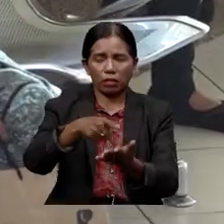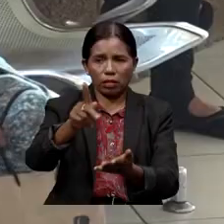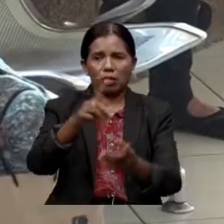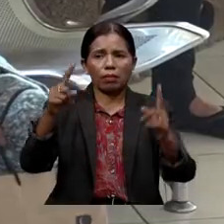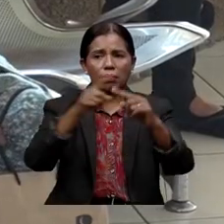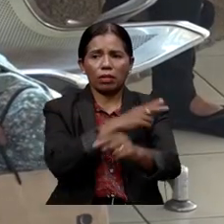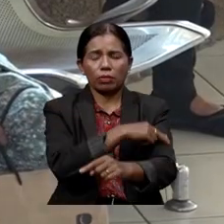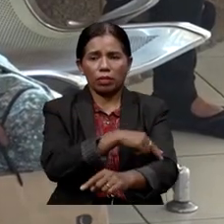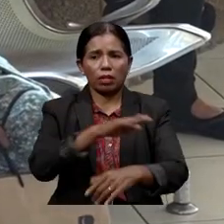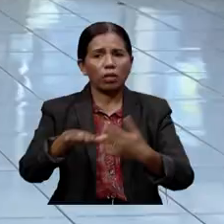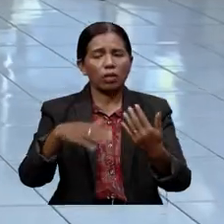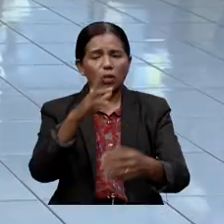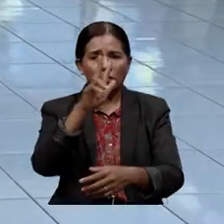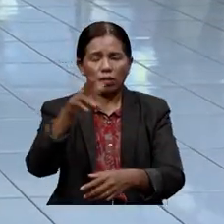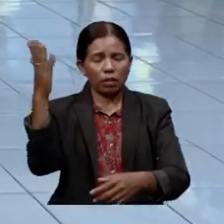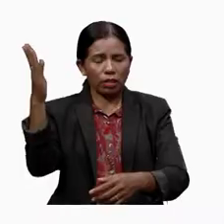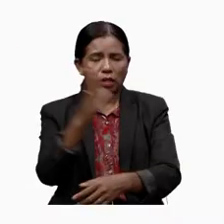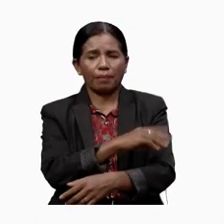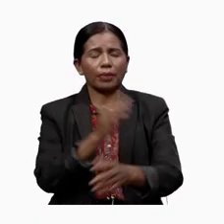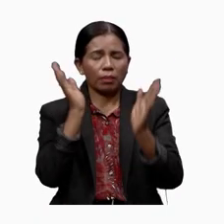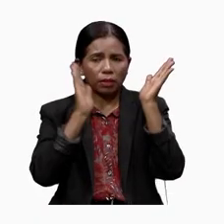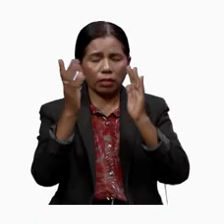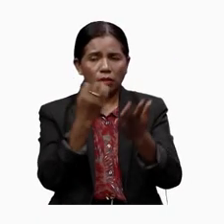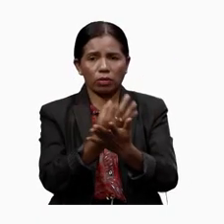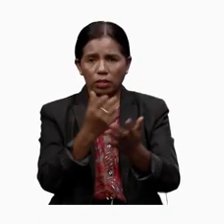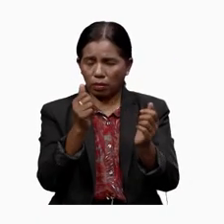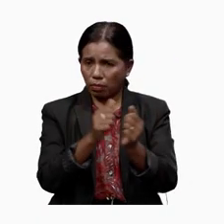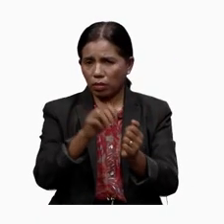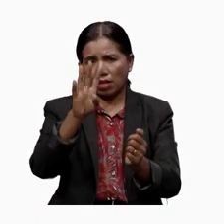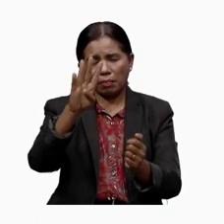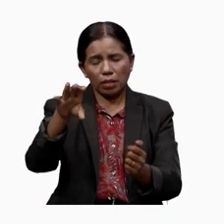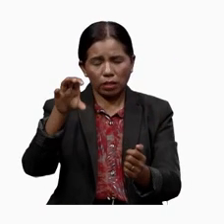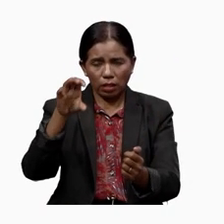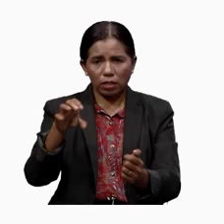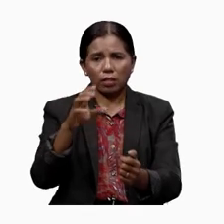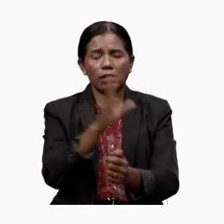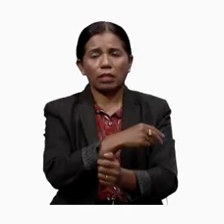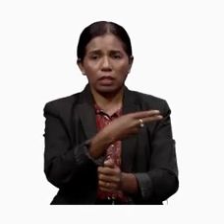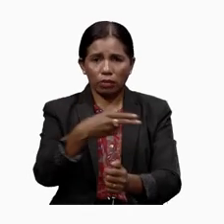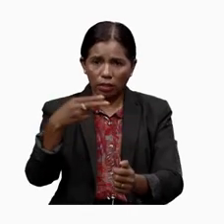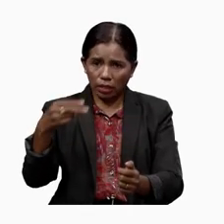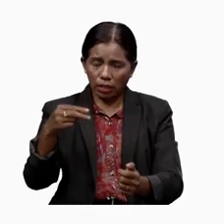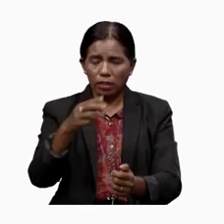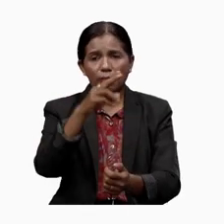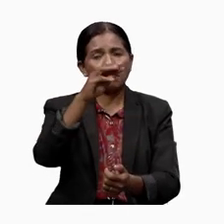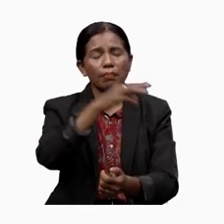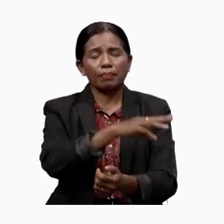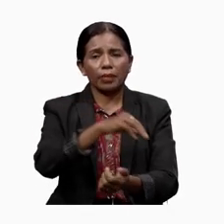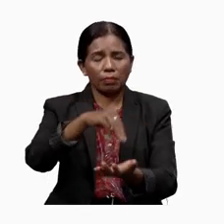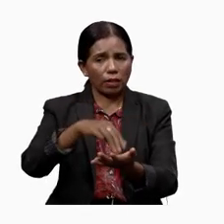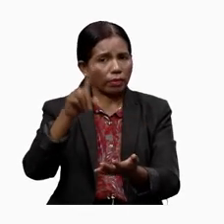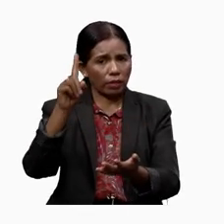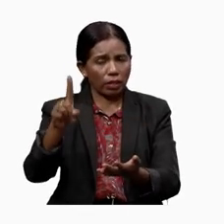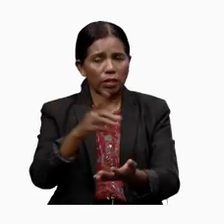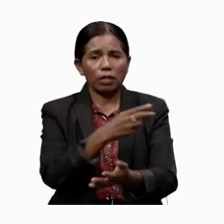para o Hospital Tolo e a Malásia, o valor orçamento Rehun Atushat, no selo a um grupo Indonésia, milhão e da Rece. Dívida Hospital